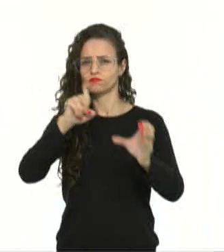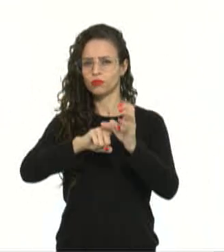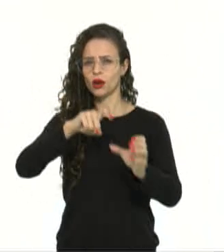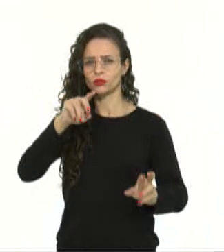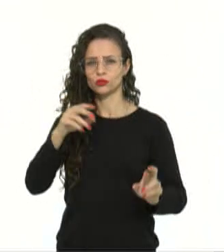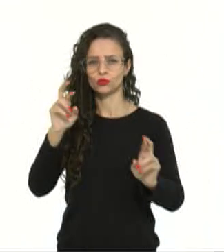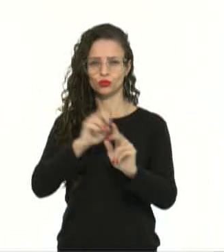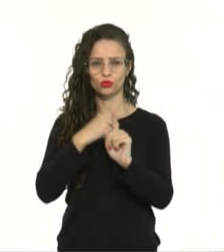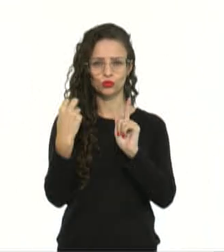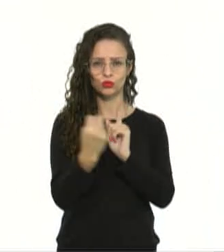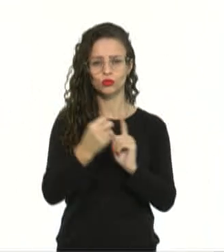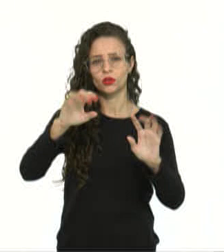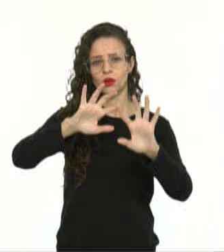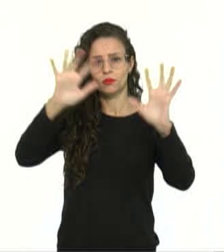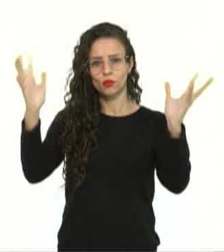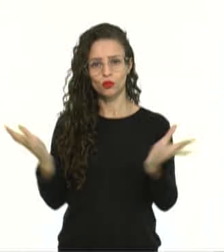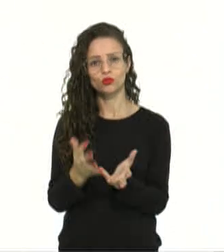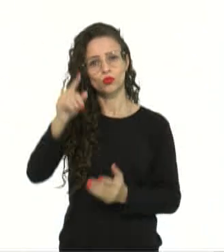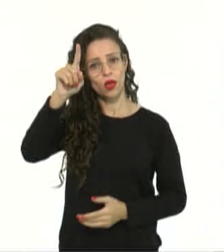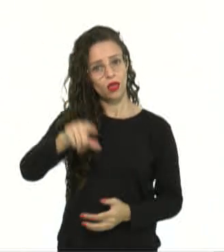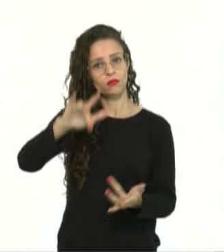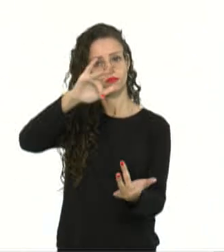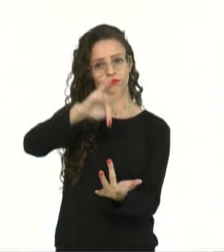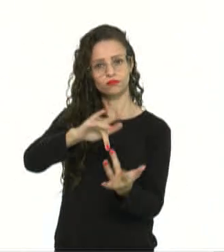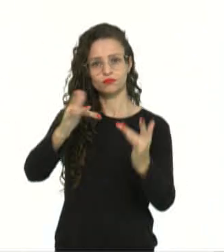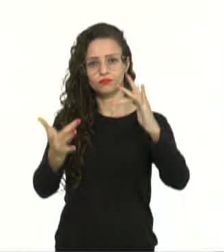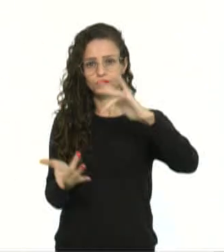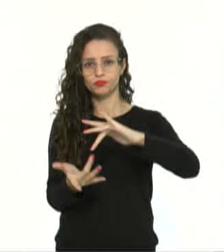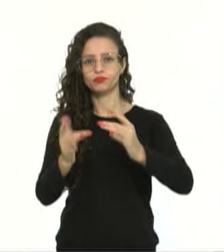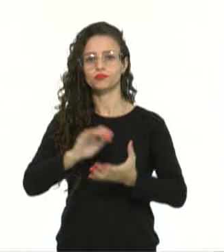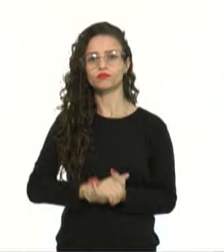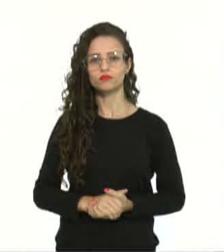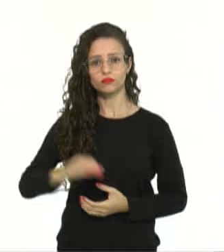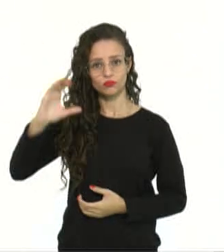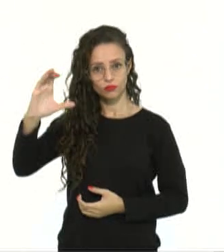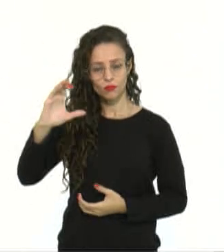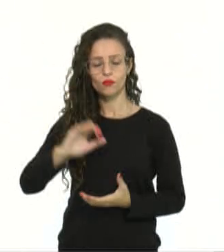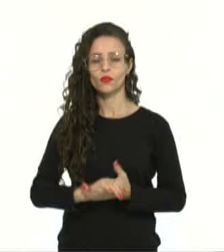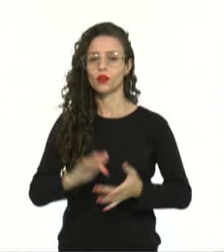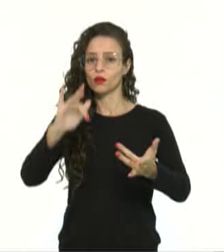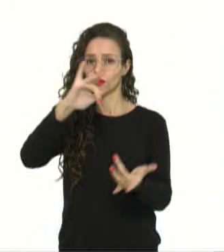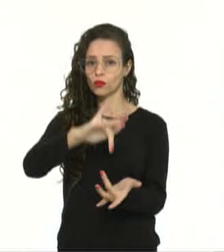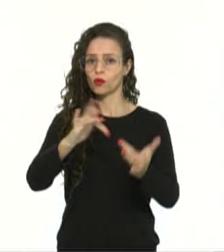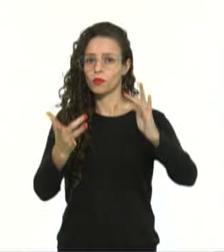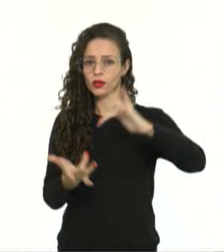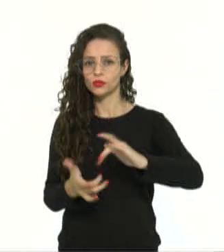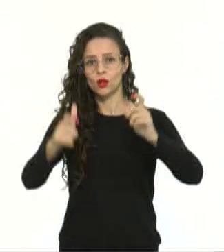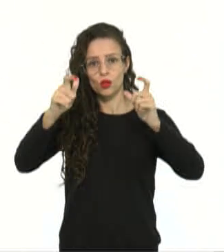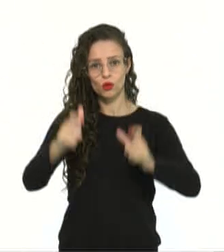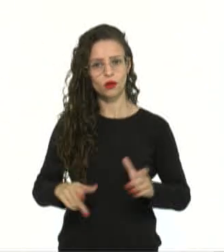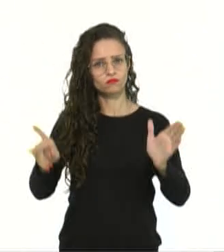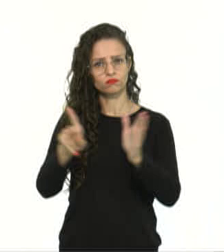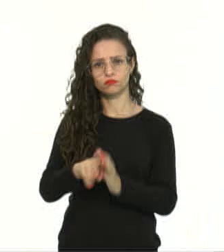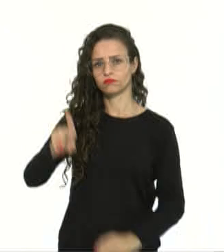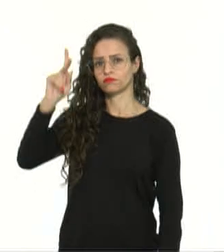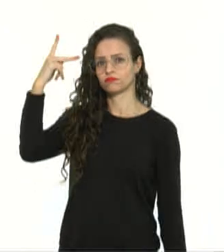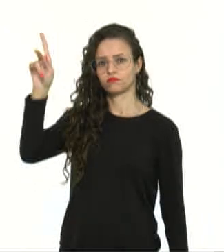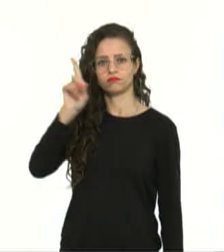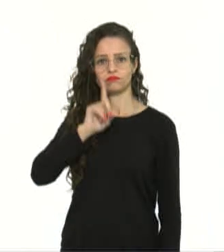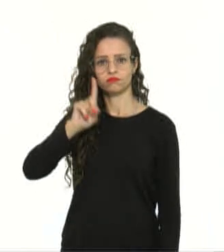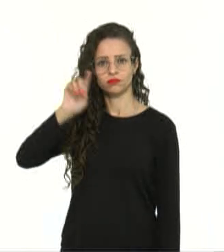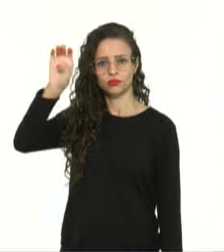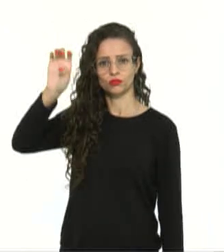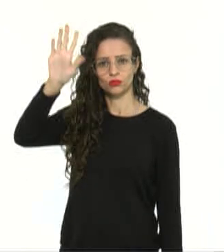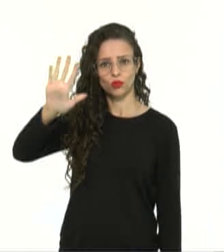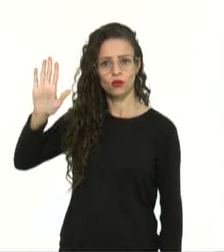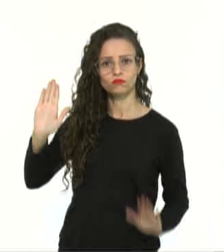mundo são compreendidos como globalização. C. A globalização é um processo localizado nos Estados Unidos e na Europa e